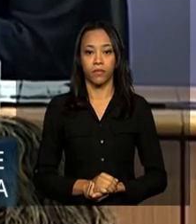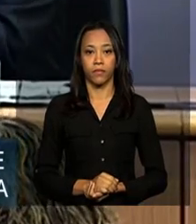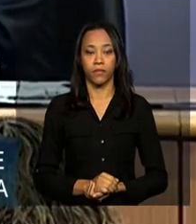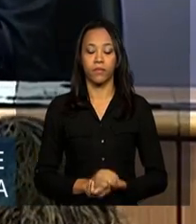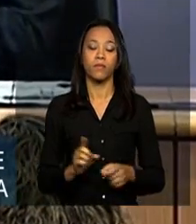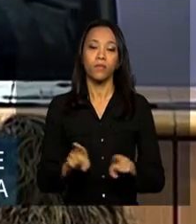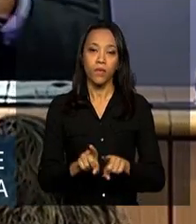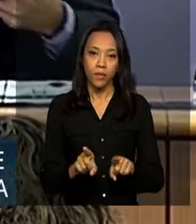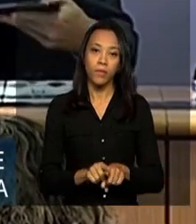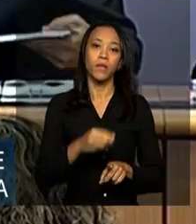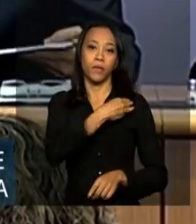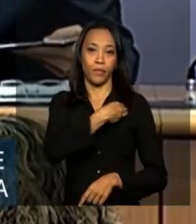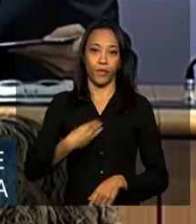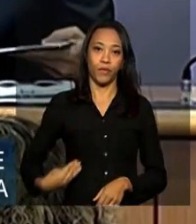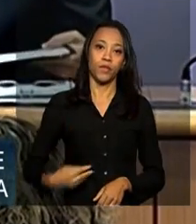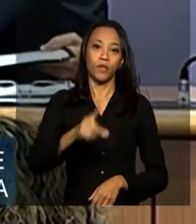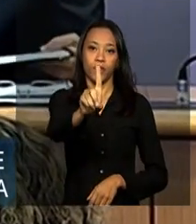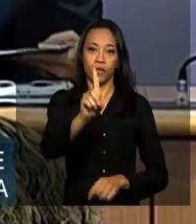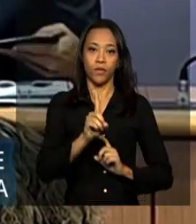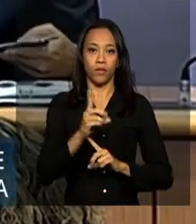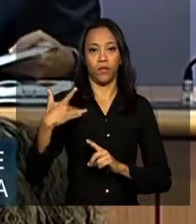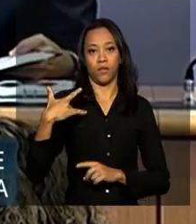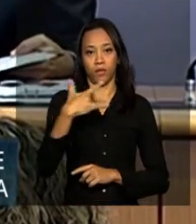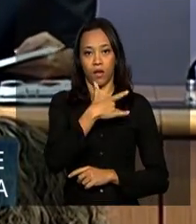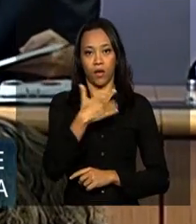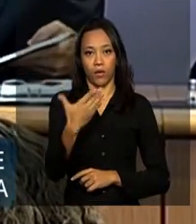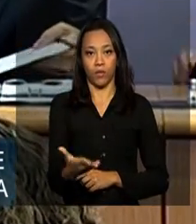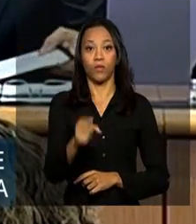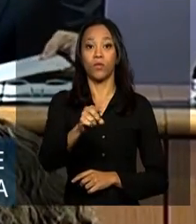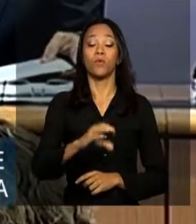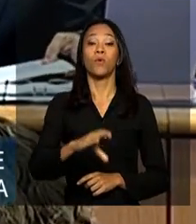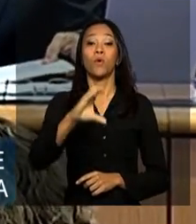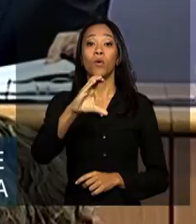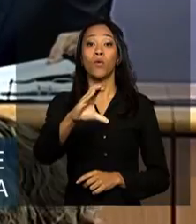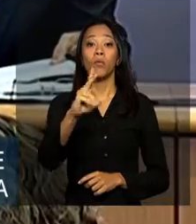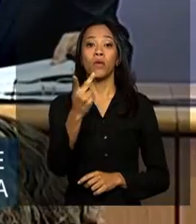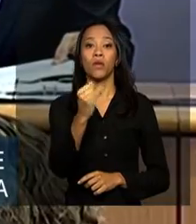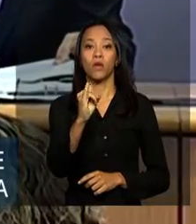E o senhor ministro de Estado da Saúde, Arthur Chioro.